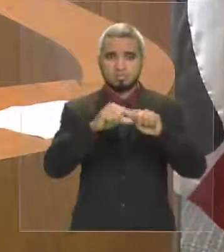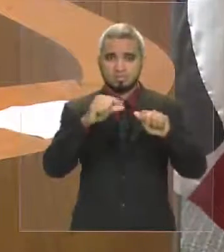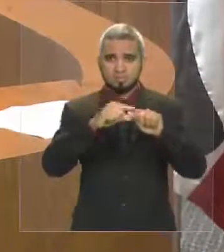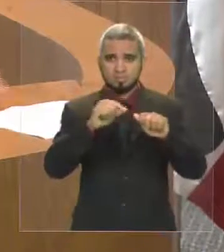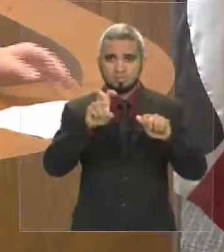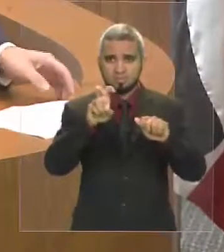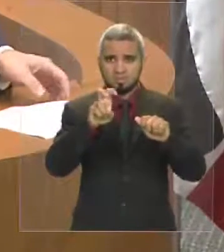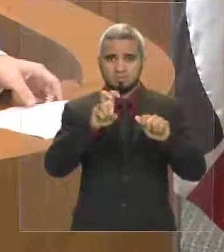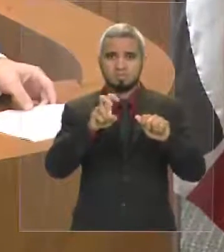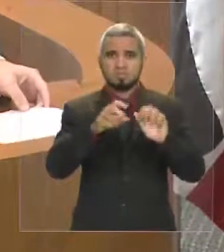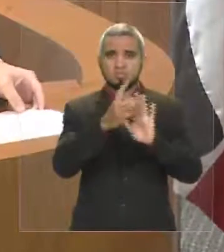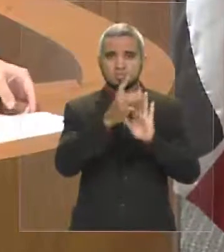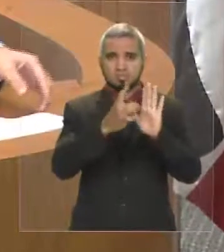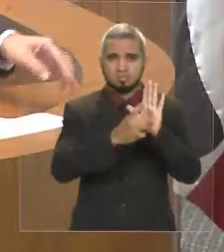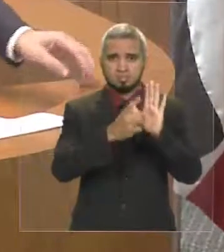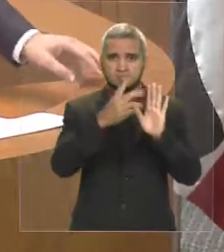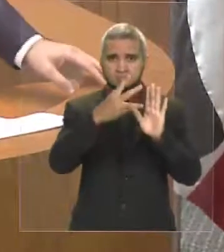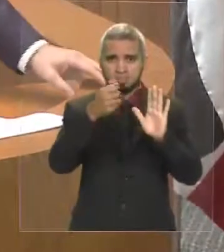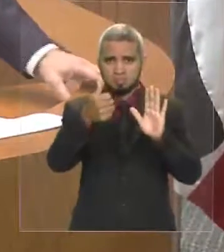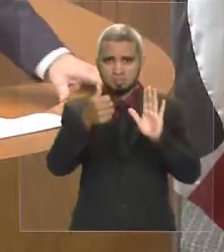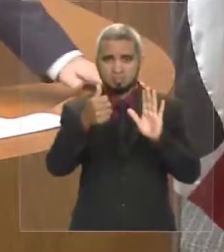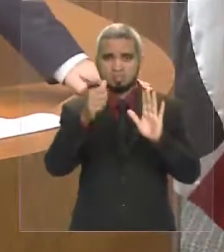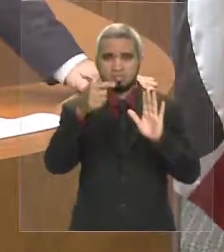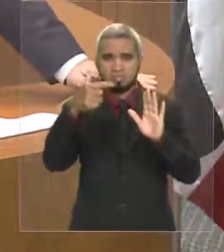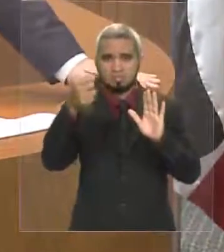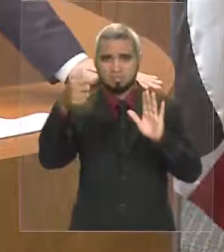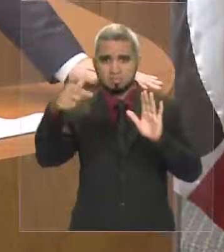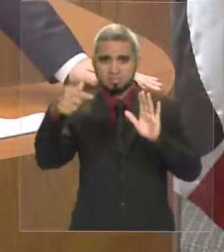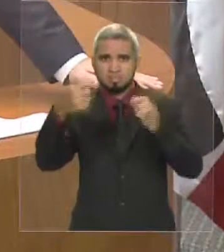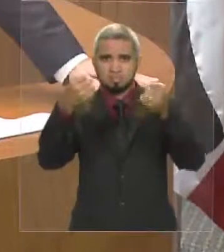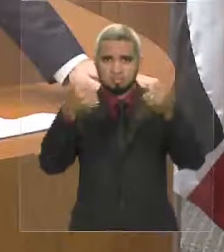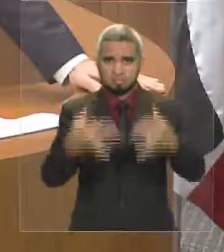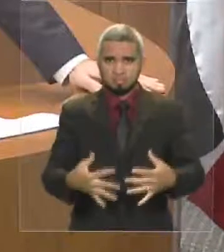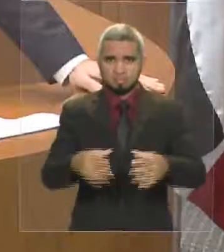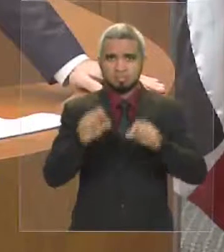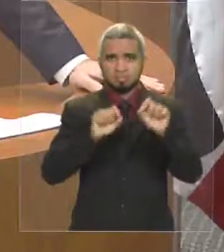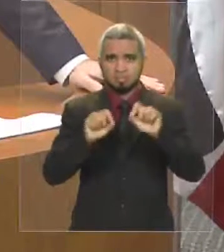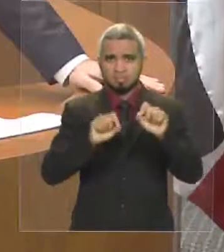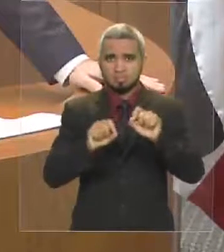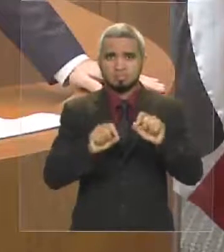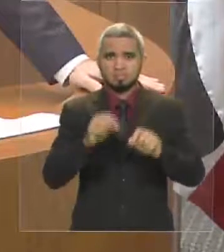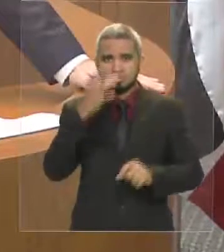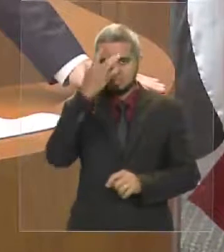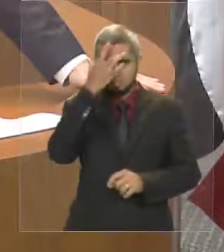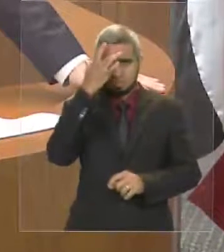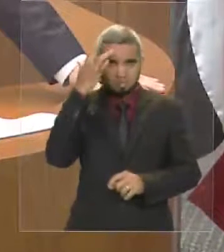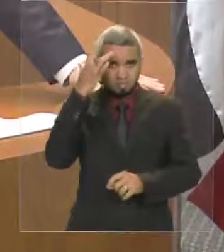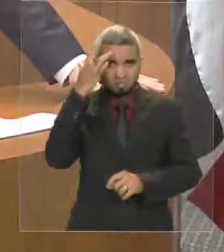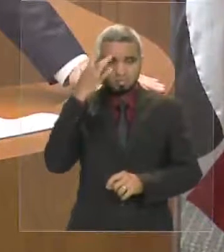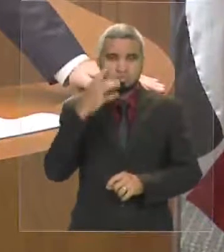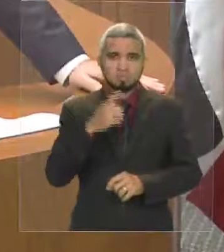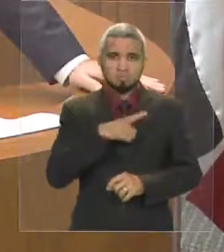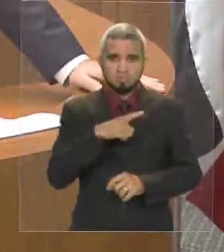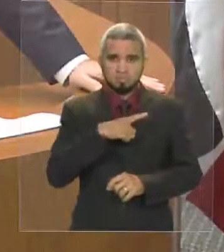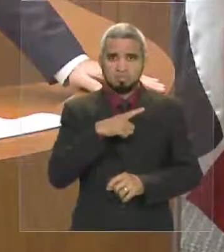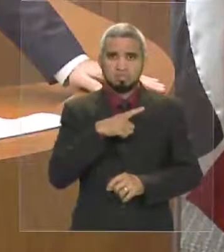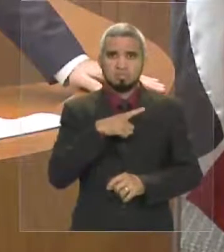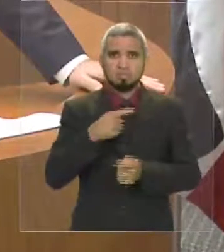31.287, assinado pelo governador do Estado, que diz o seguinte: os beneficiários dos incentivos previstos neste